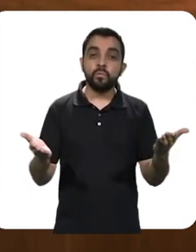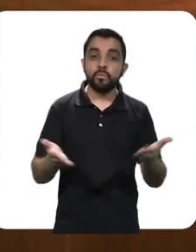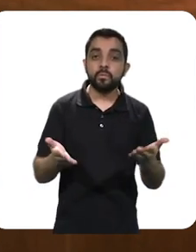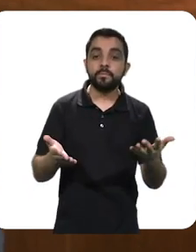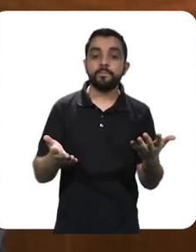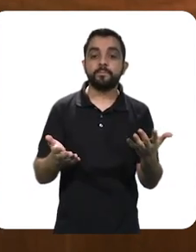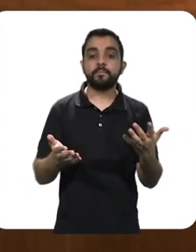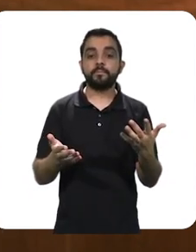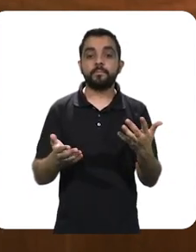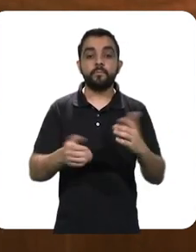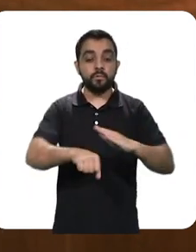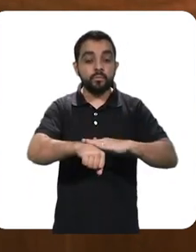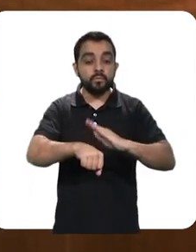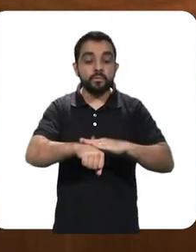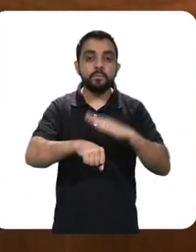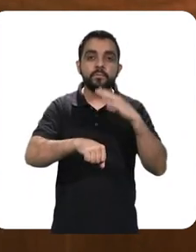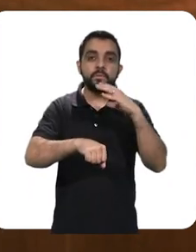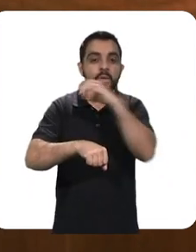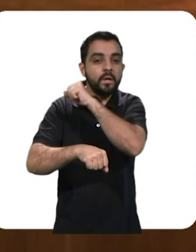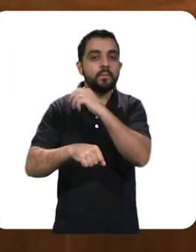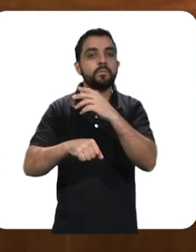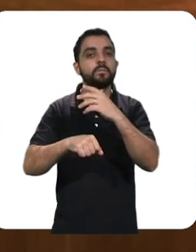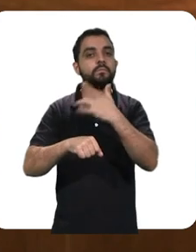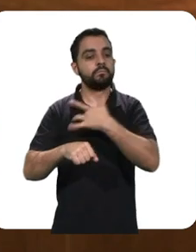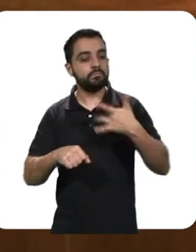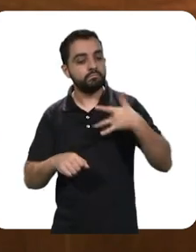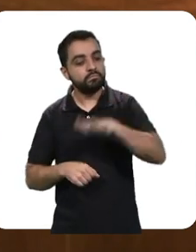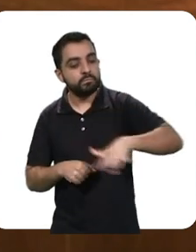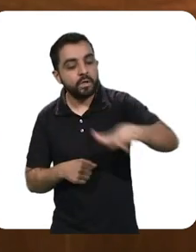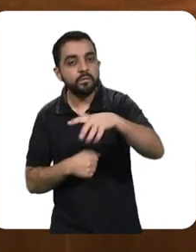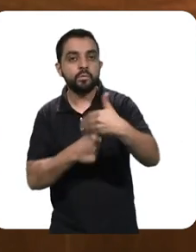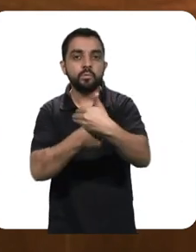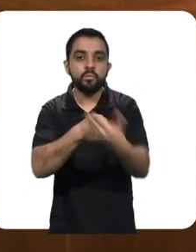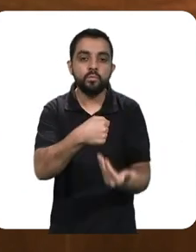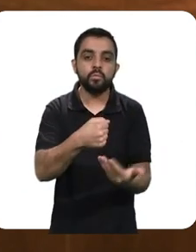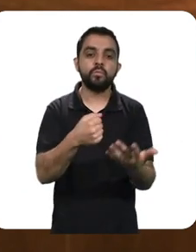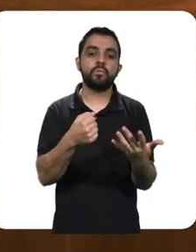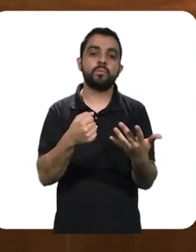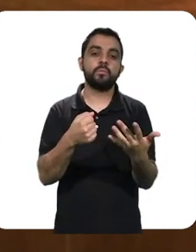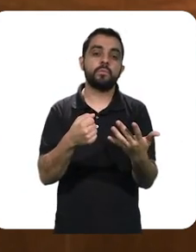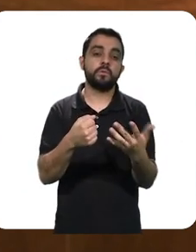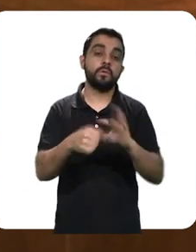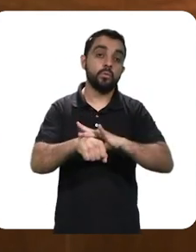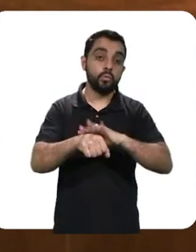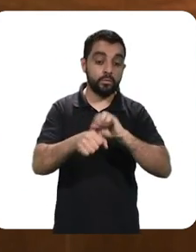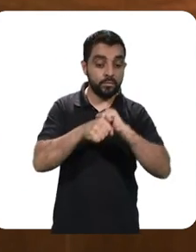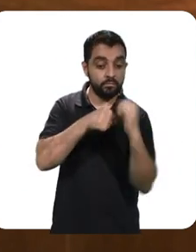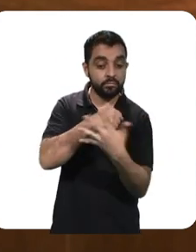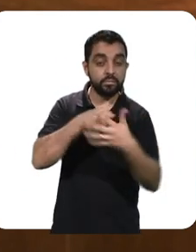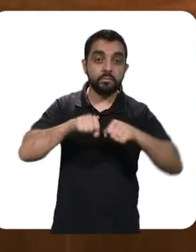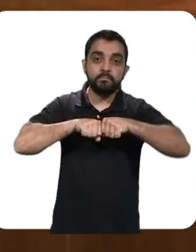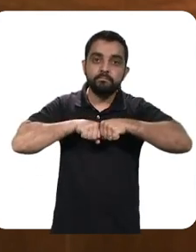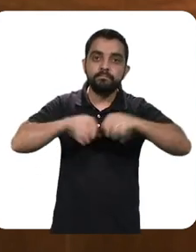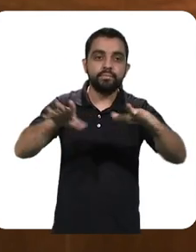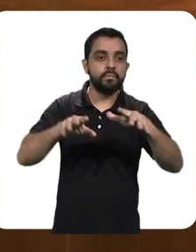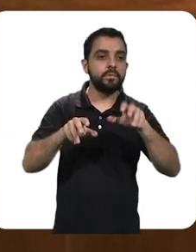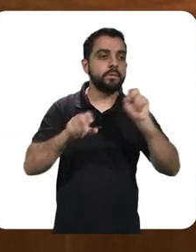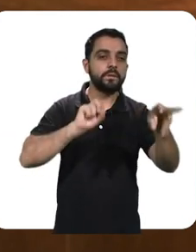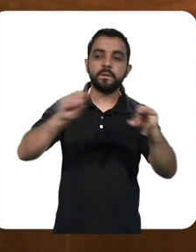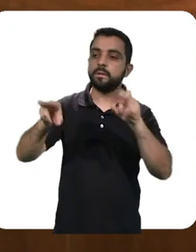da velocidade das ações na saúde pública, né? Então, por ser um vírus de contágio muito